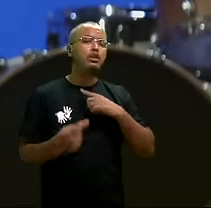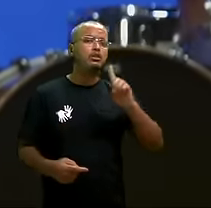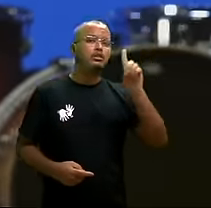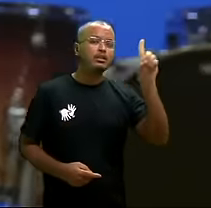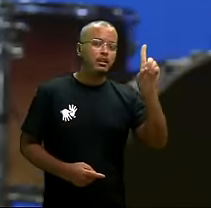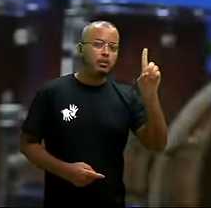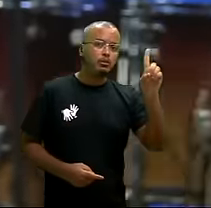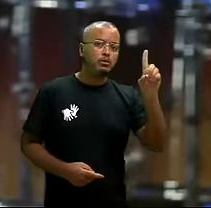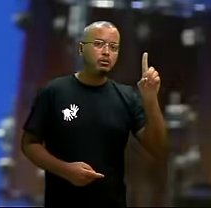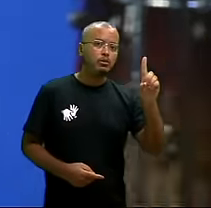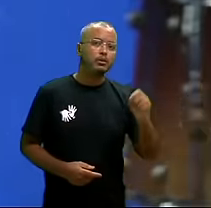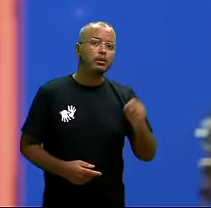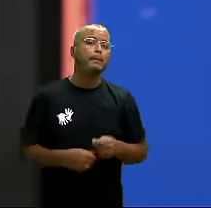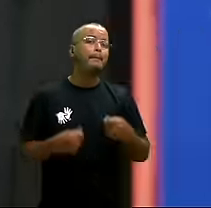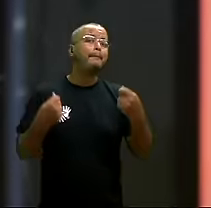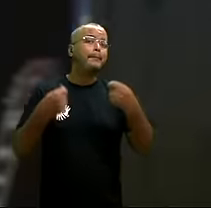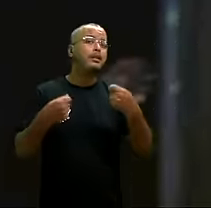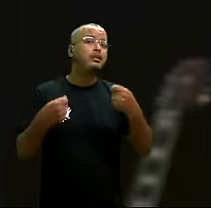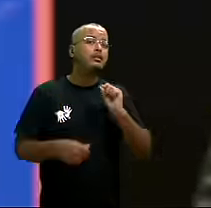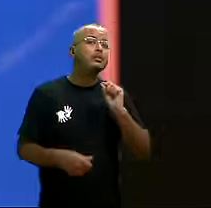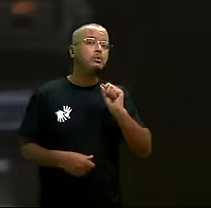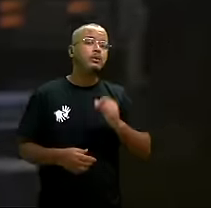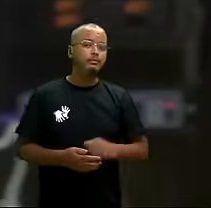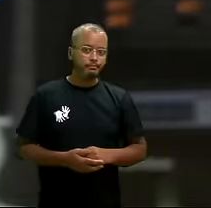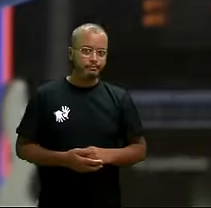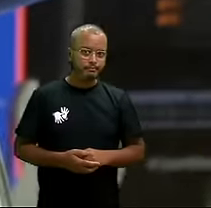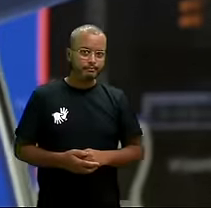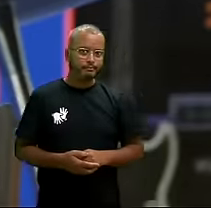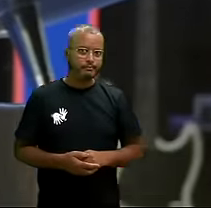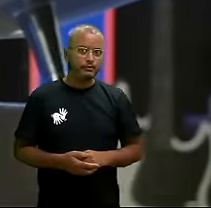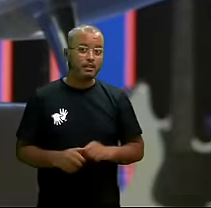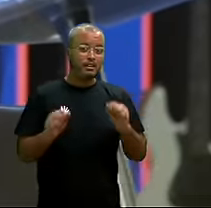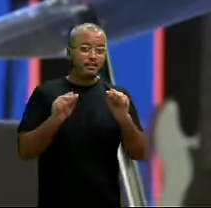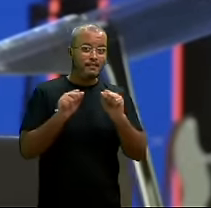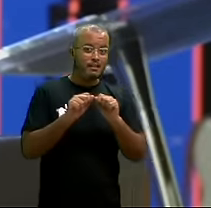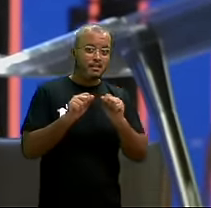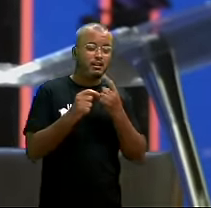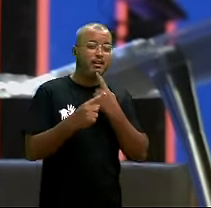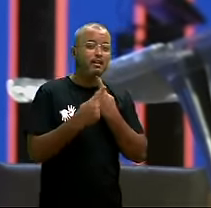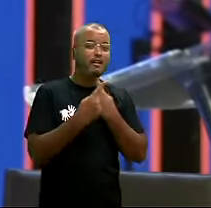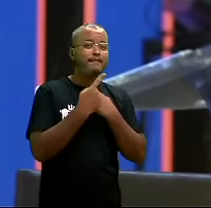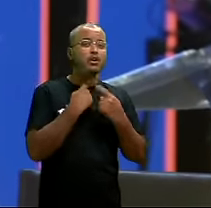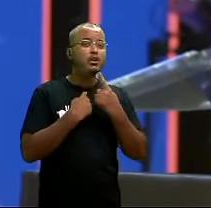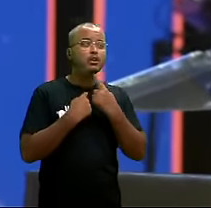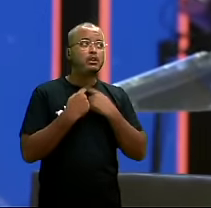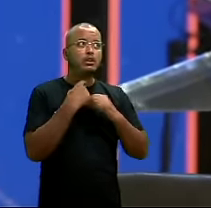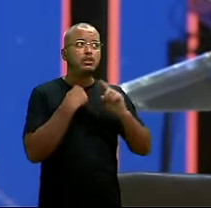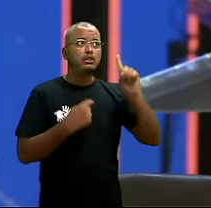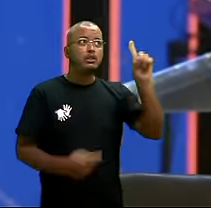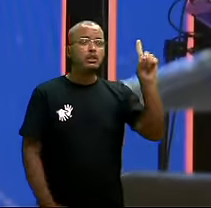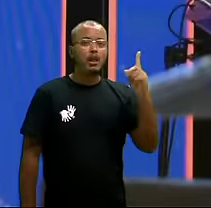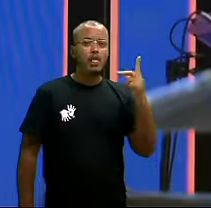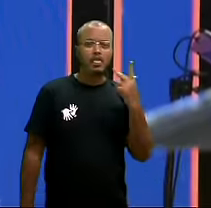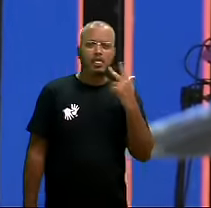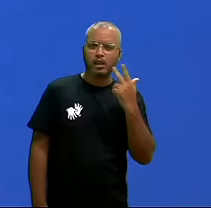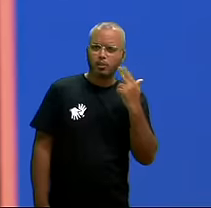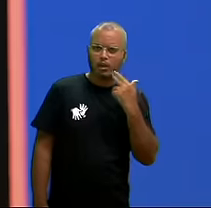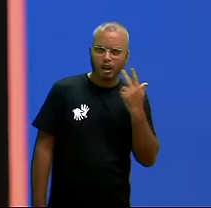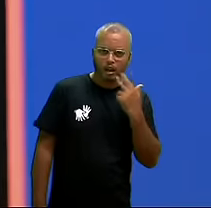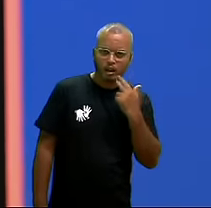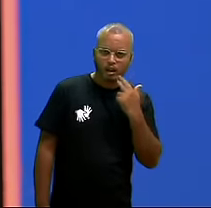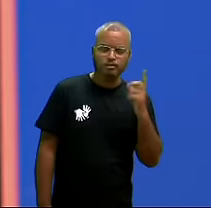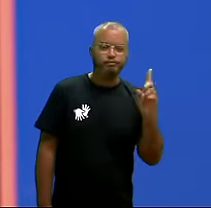naturalidade. Pega isso aqui. Fazer a vontade de Deus não vai ser algo natural nunca para você, porque há